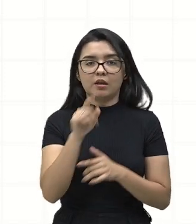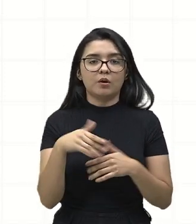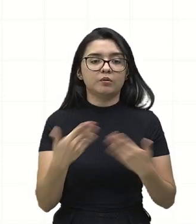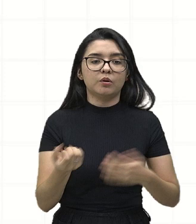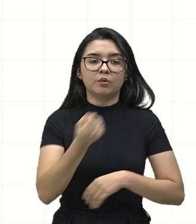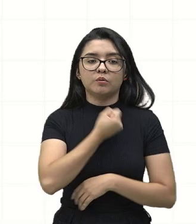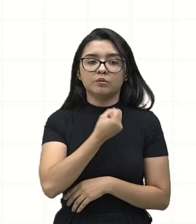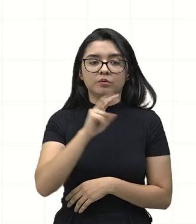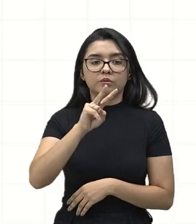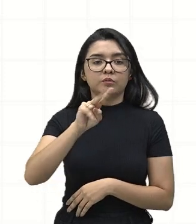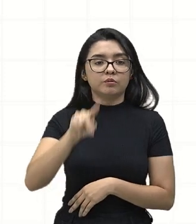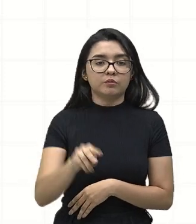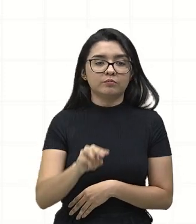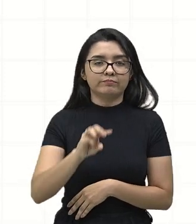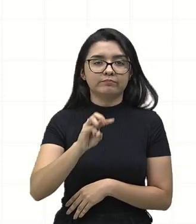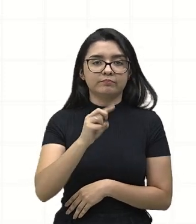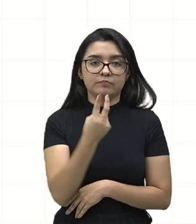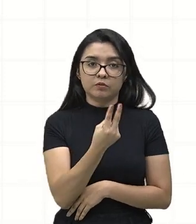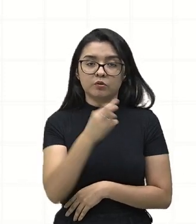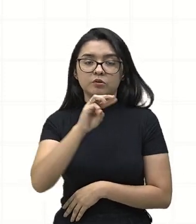número